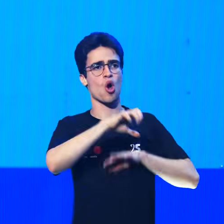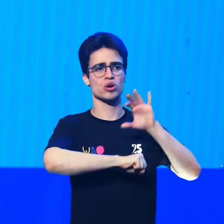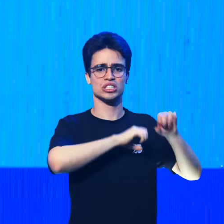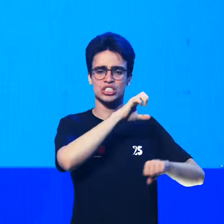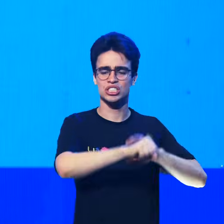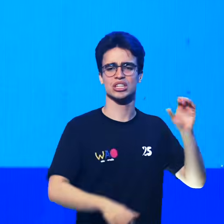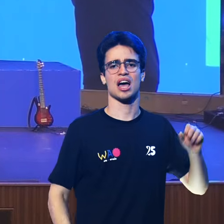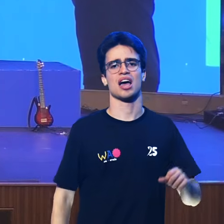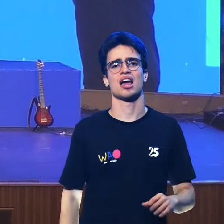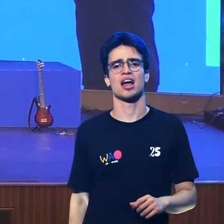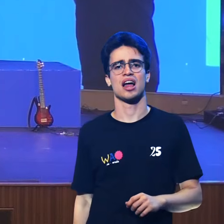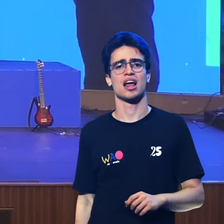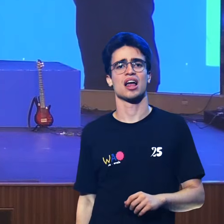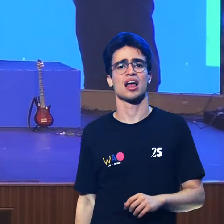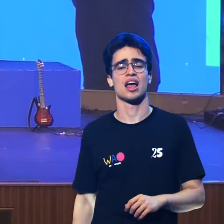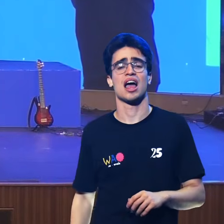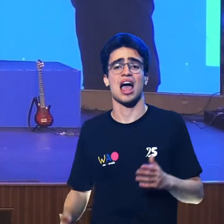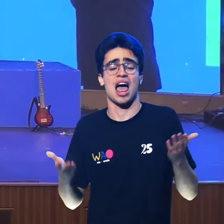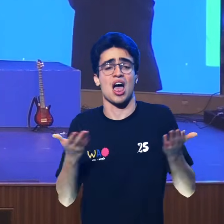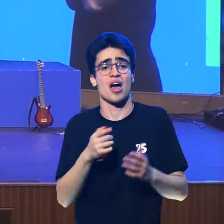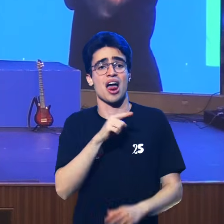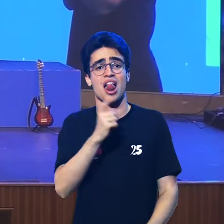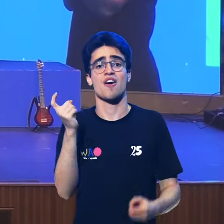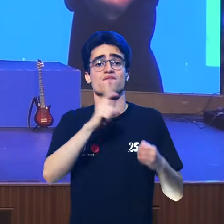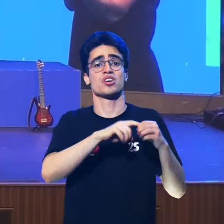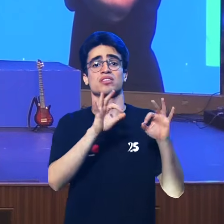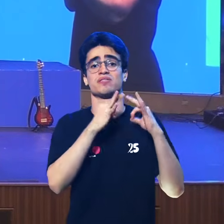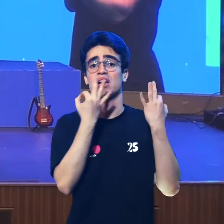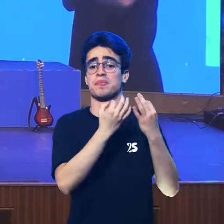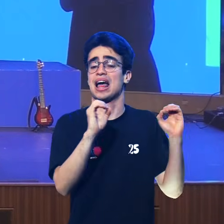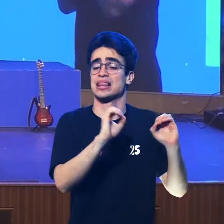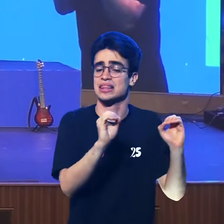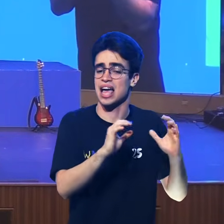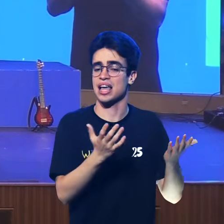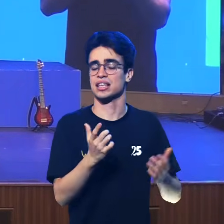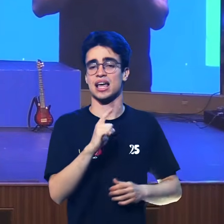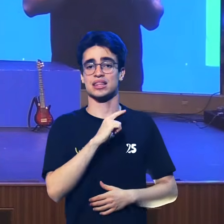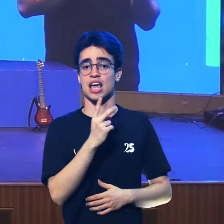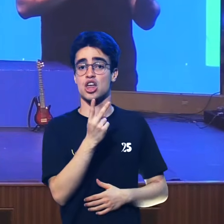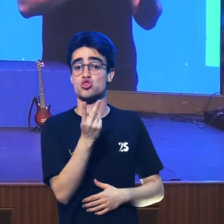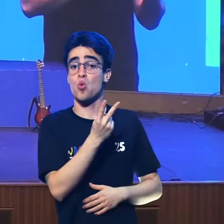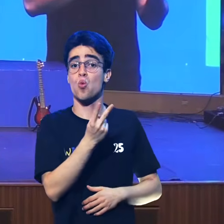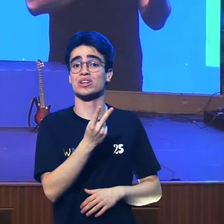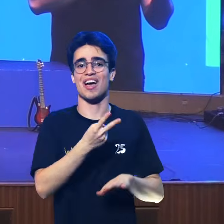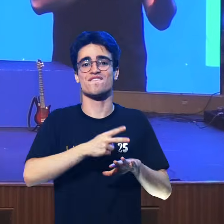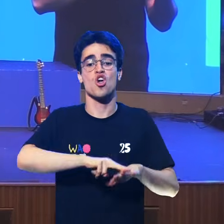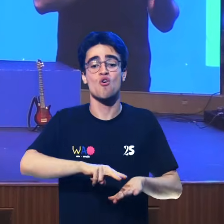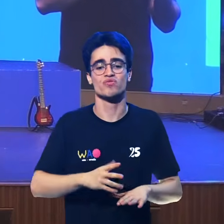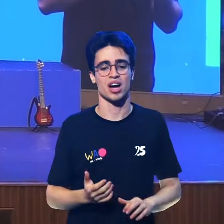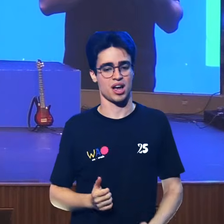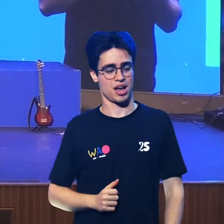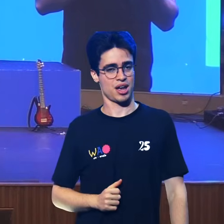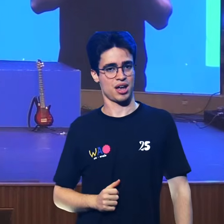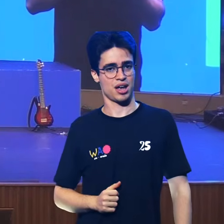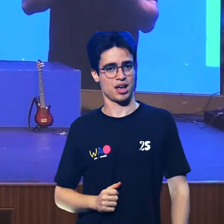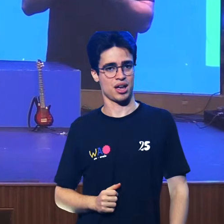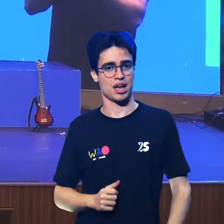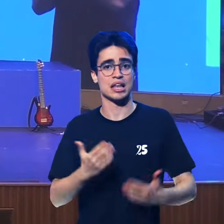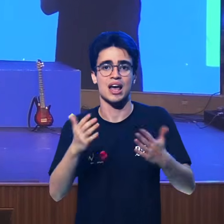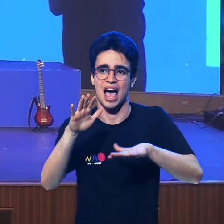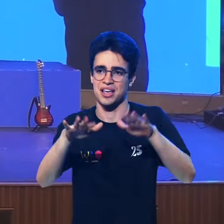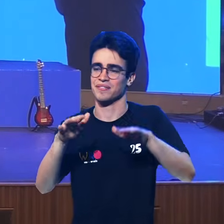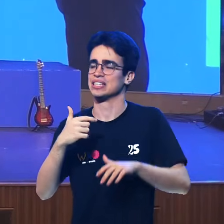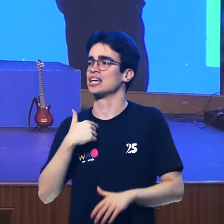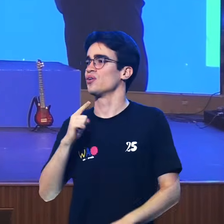família. Agora ela volta sem a família, só com uma outra viúva, duas viúvas. Irmãos, às vezes a gente sai